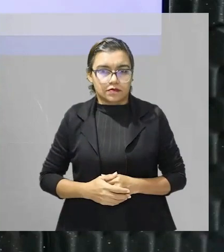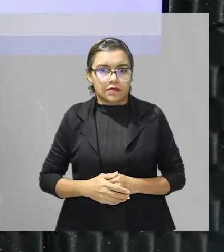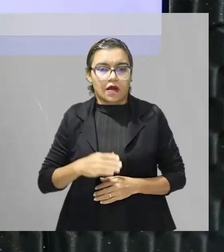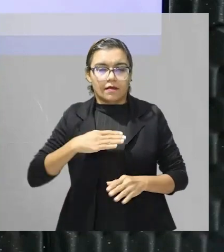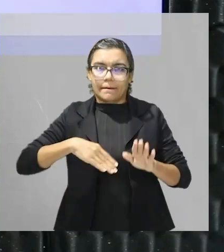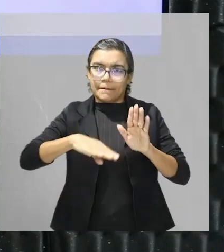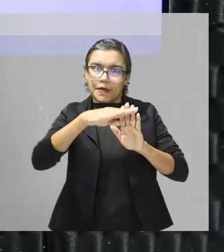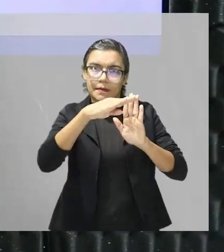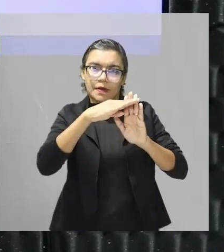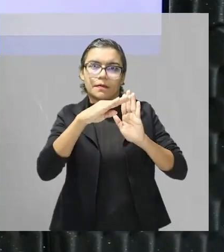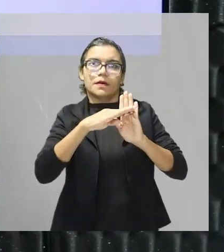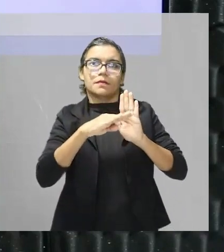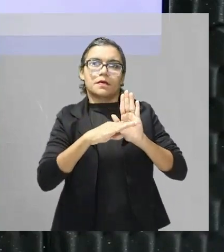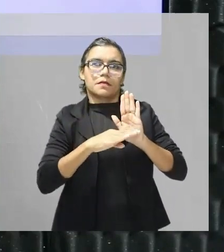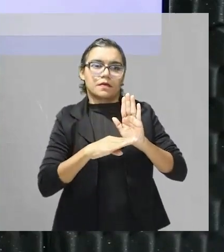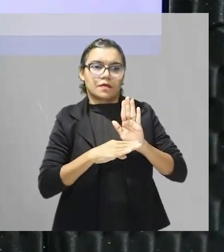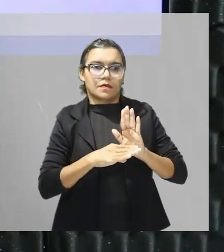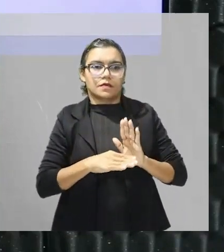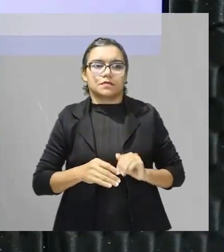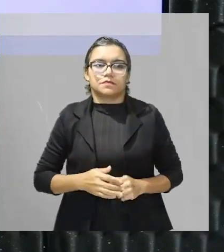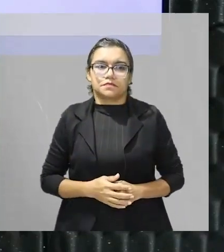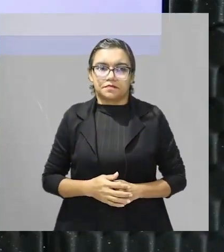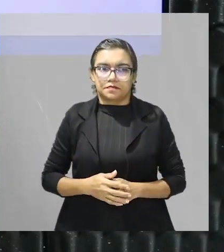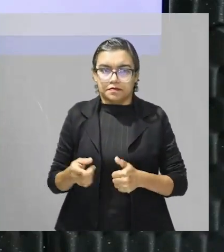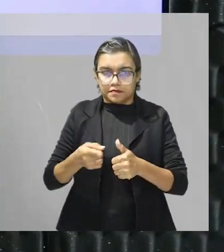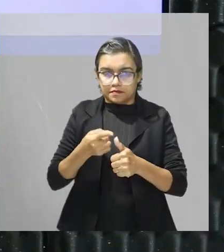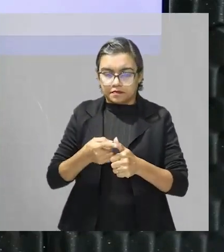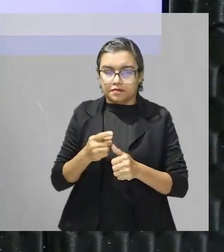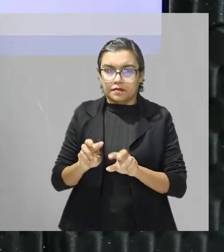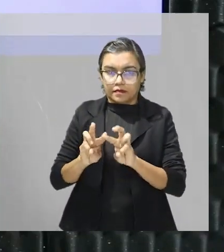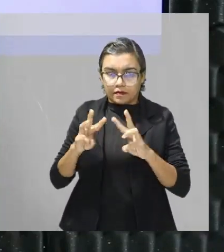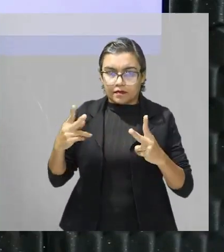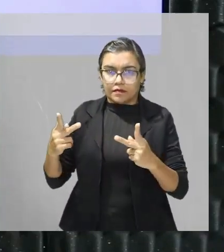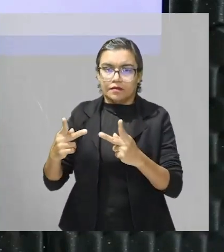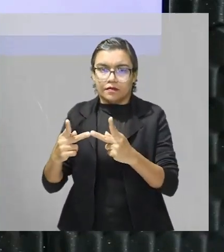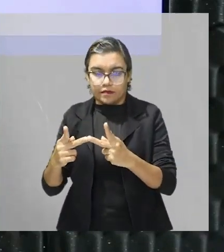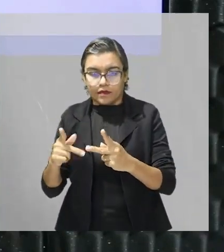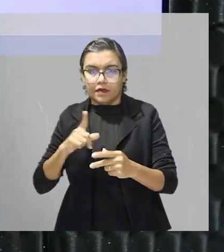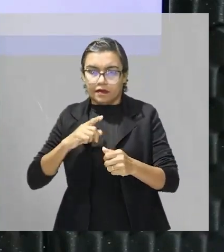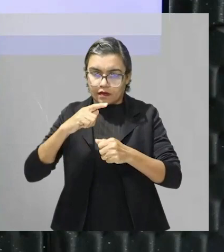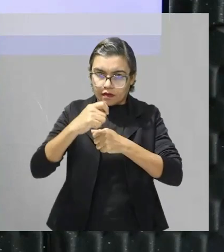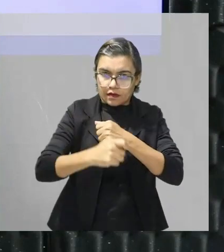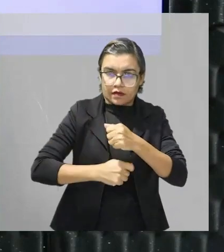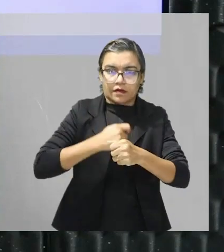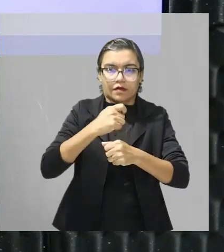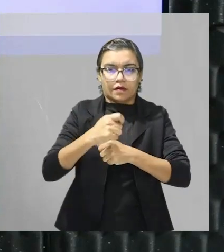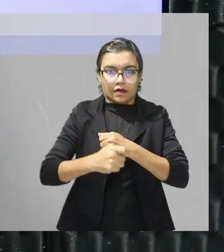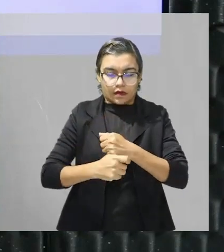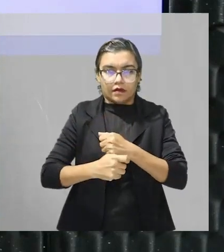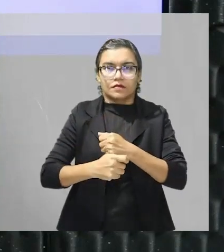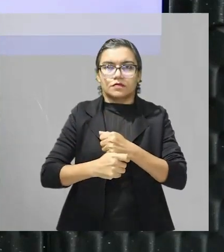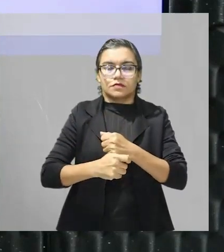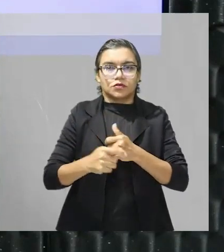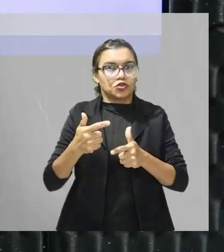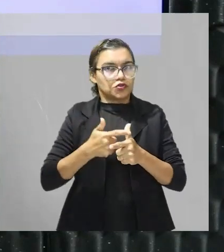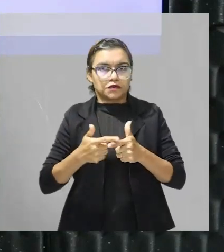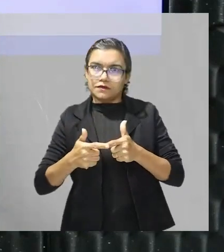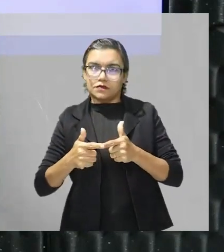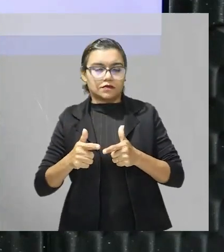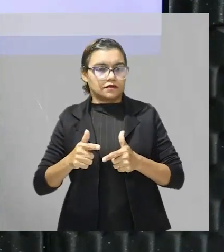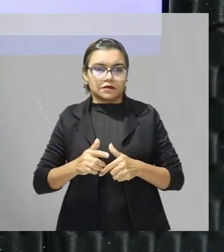são numerados a seguir Aqui nós temos ó primeiro a matéria é constituída de átomos indivisíveis 2